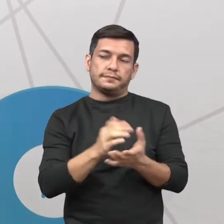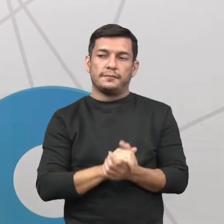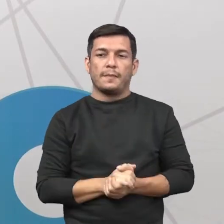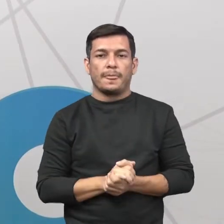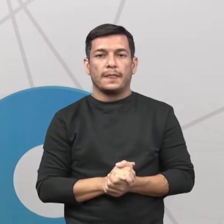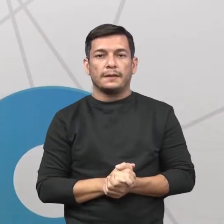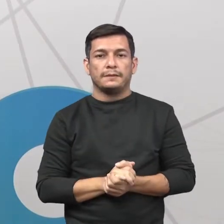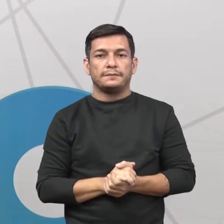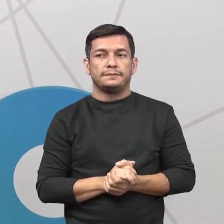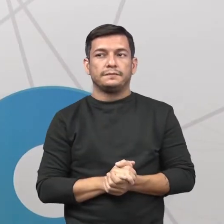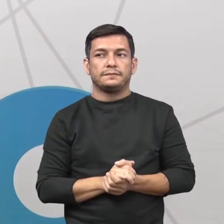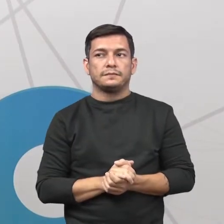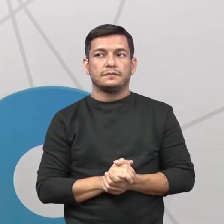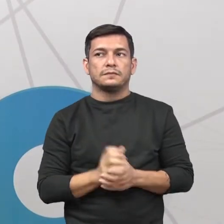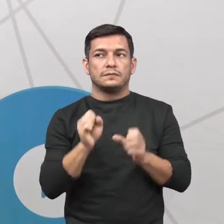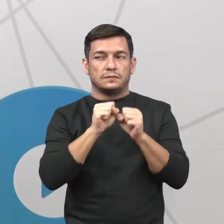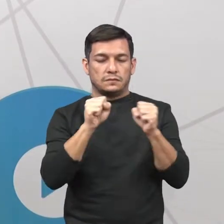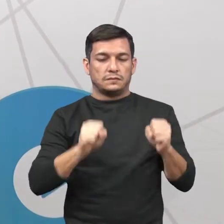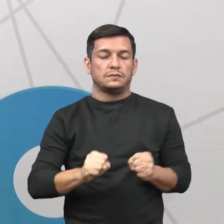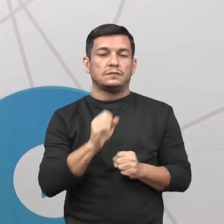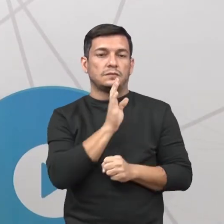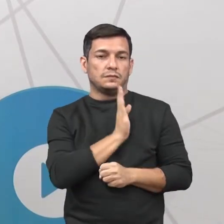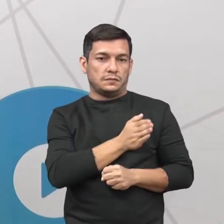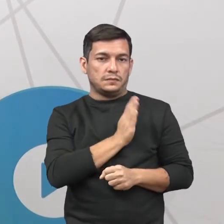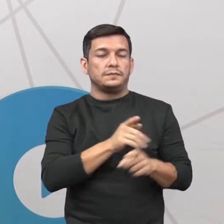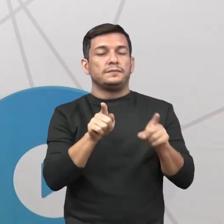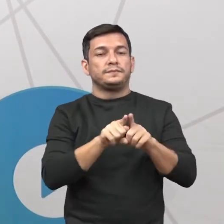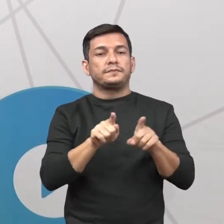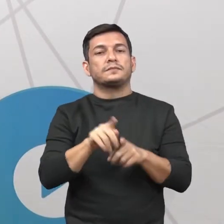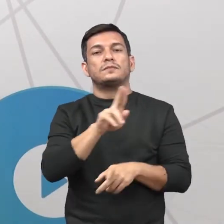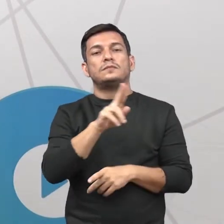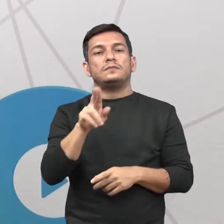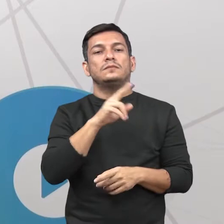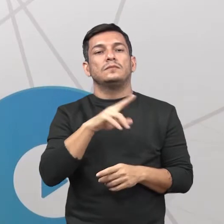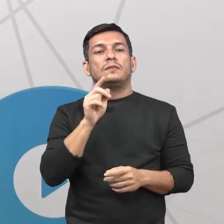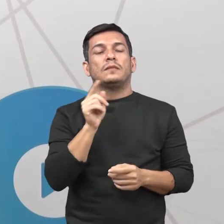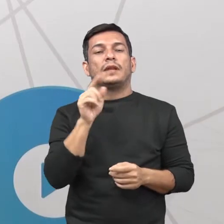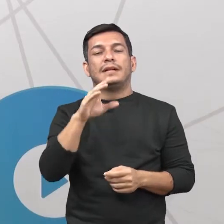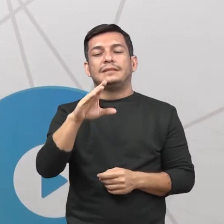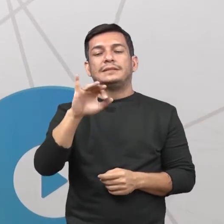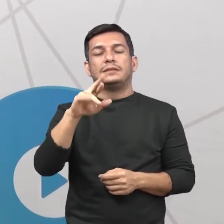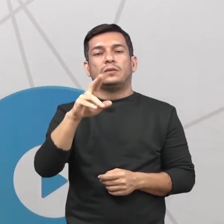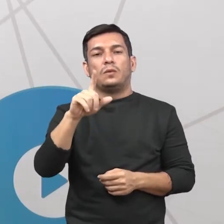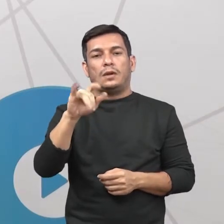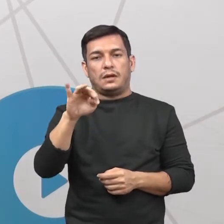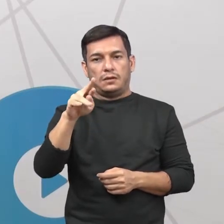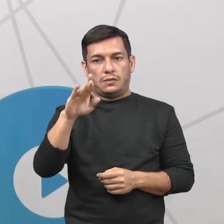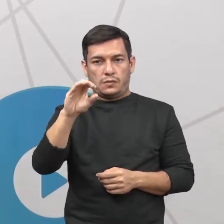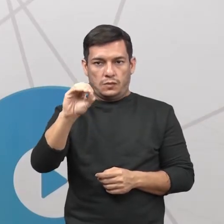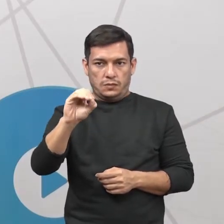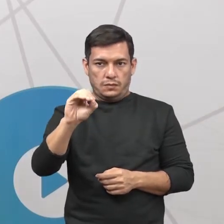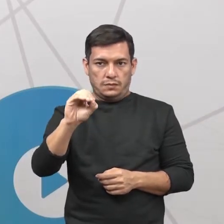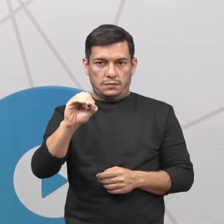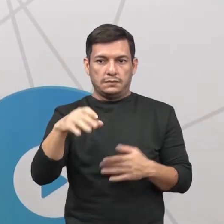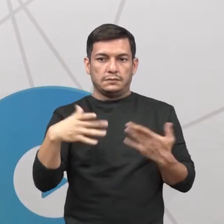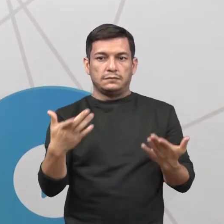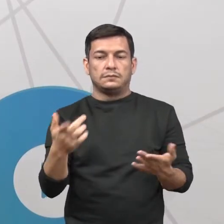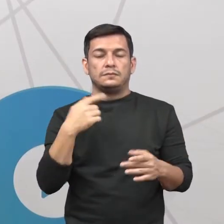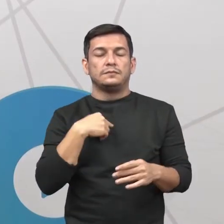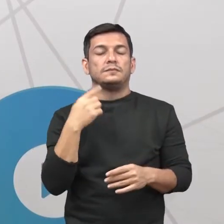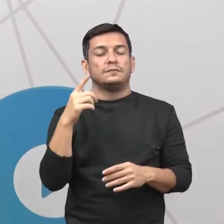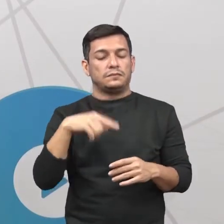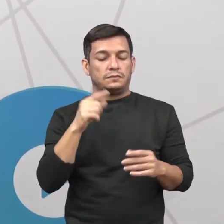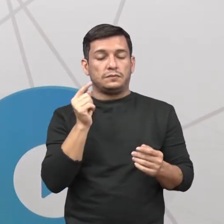O nosso sistema cardiovascular também pode ser chamado de sistema circulatório. Então, enquanto o